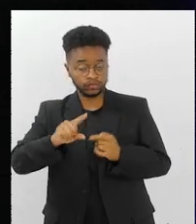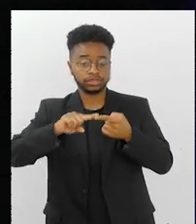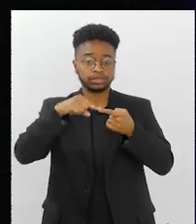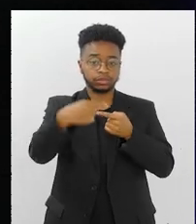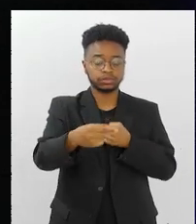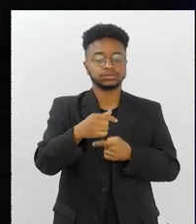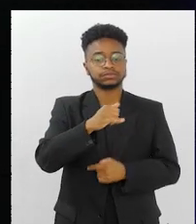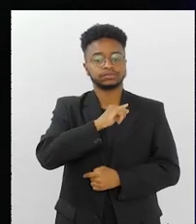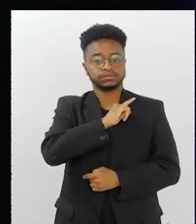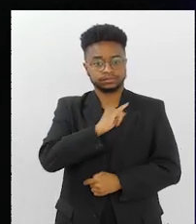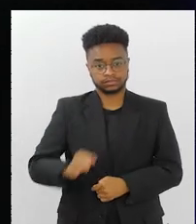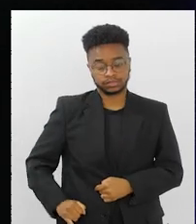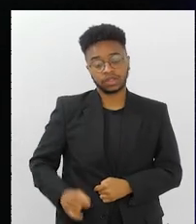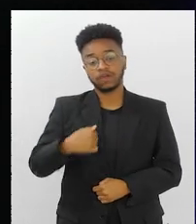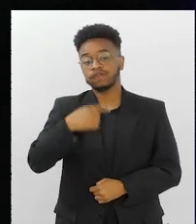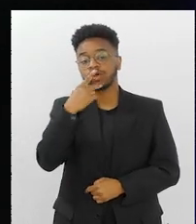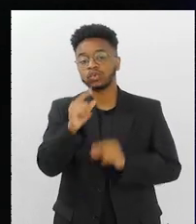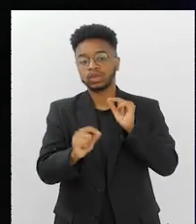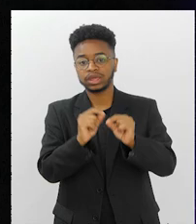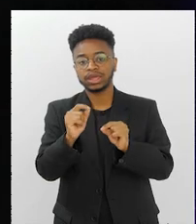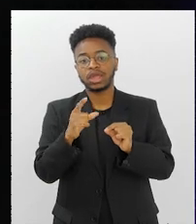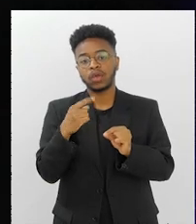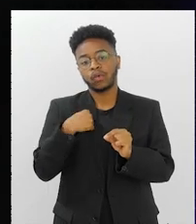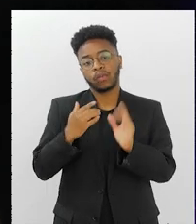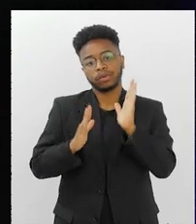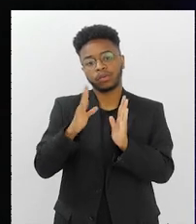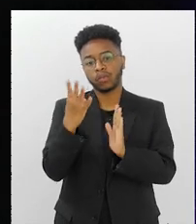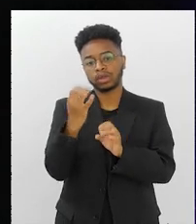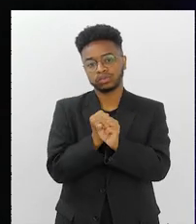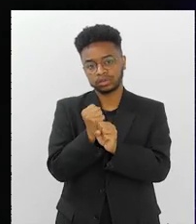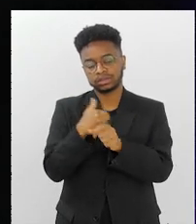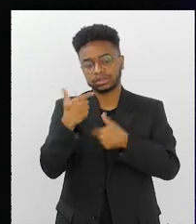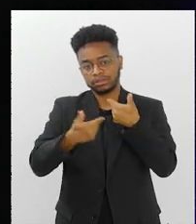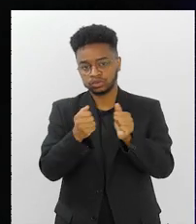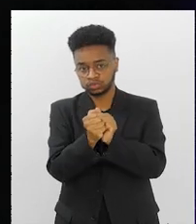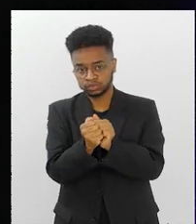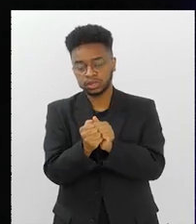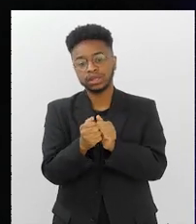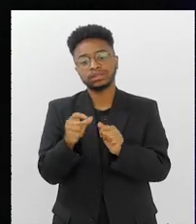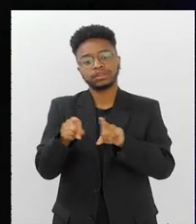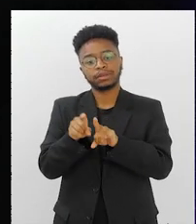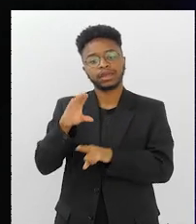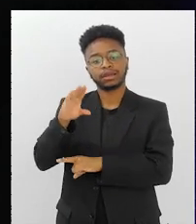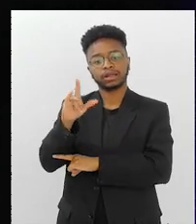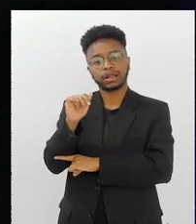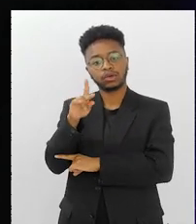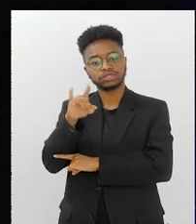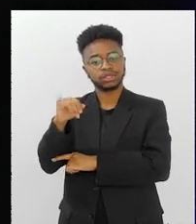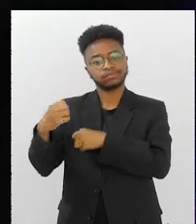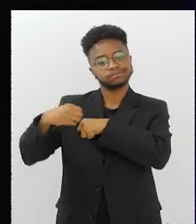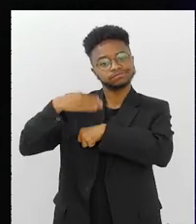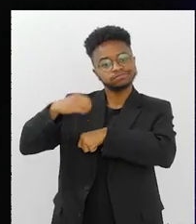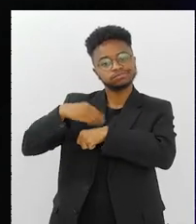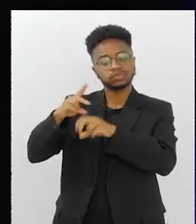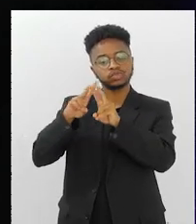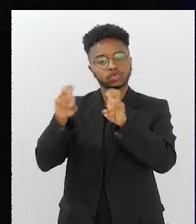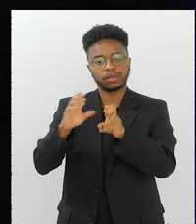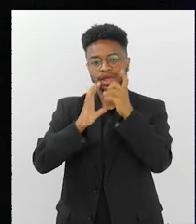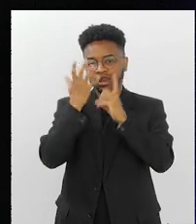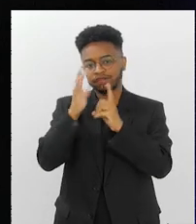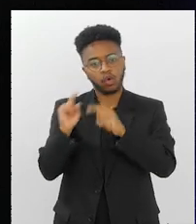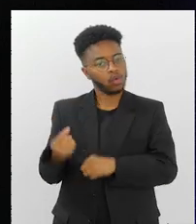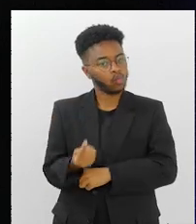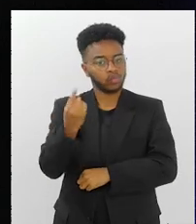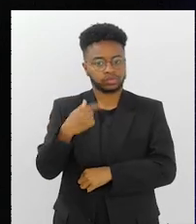e e a mesma coisa que eu falo da Corpus que foi a escola de dança que eu aprendi tudo sobre dança A Cláudia é a coreógrafa que eu aprendi tudo sobre